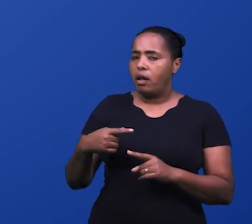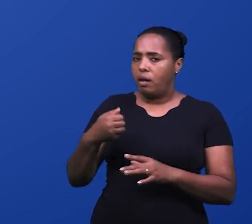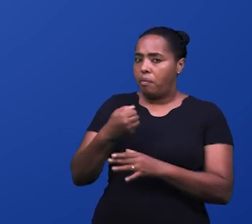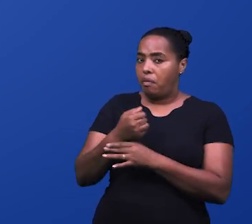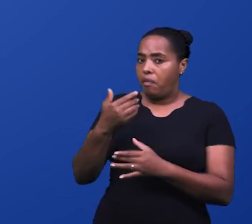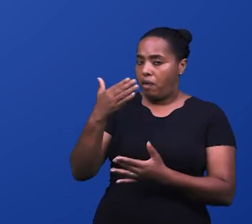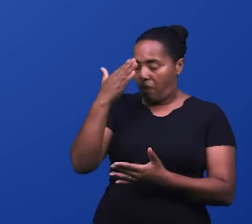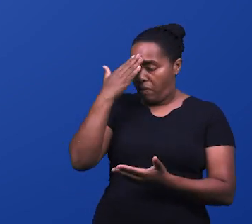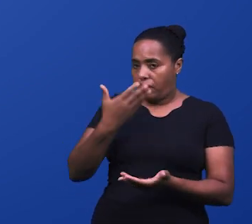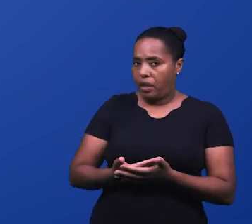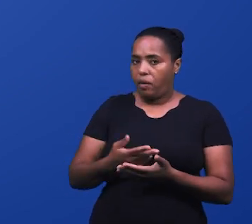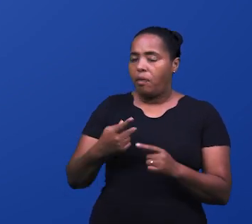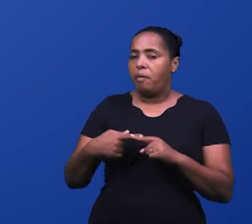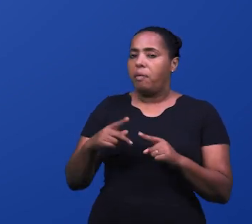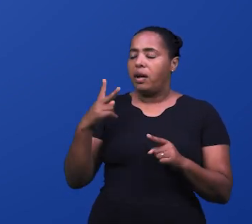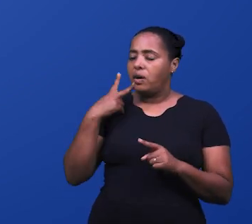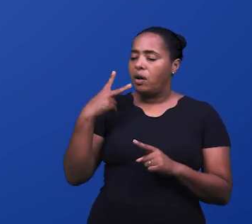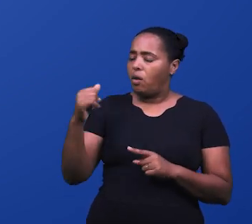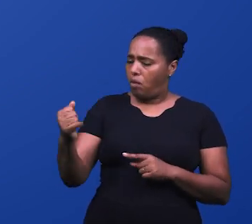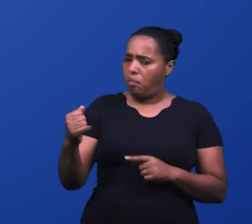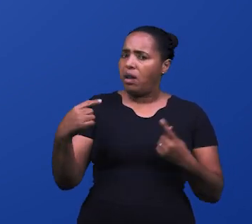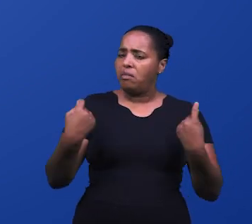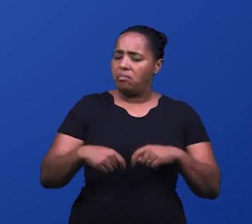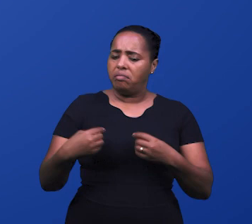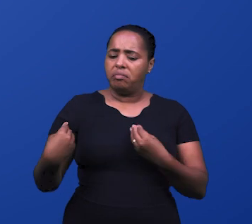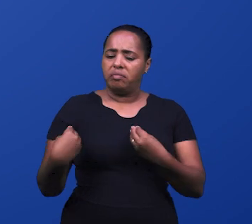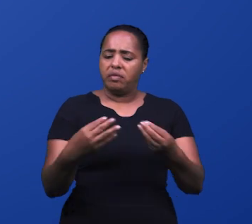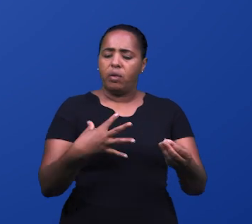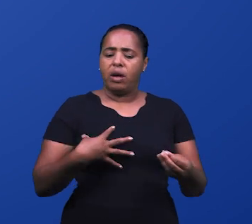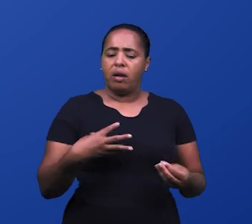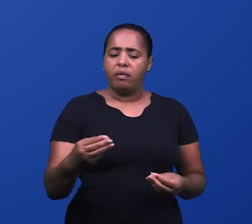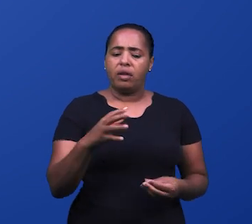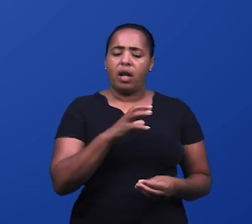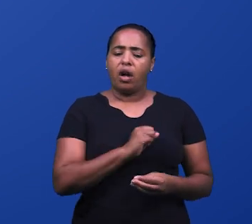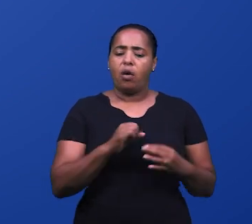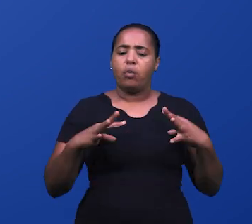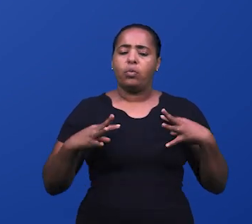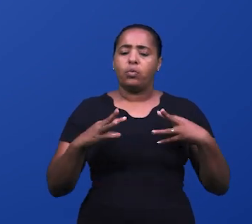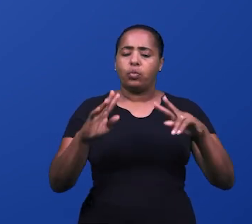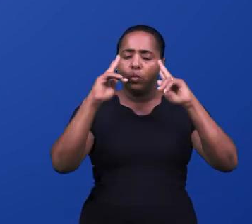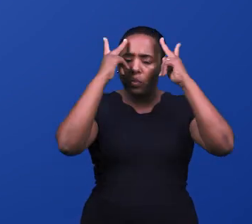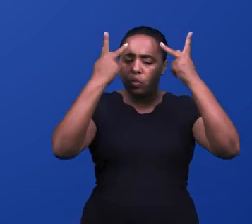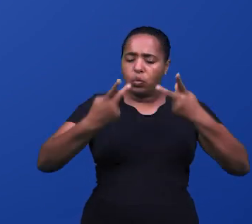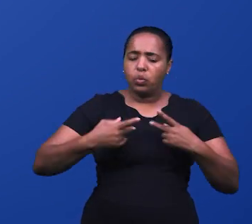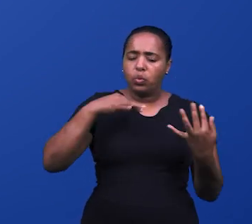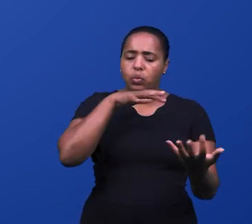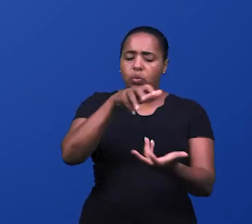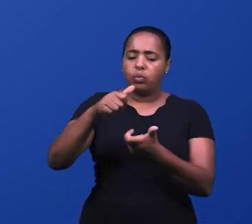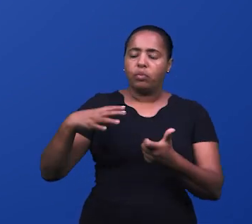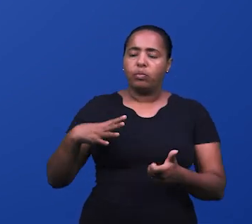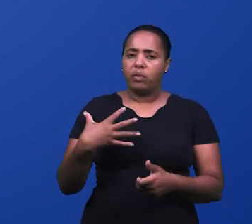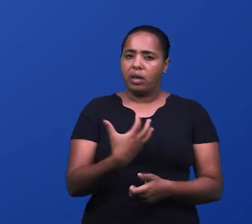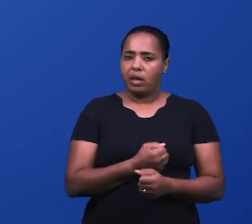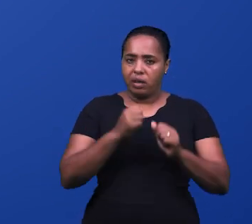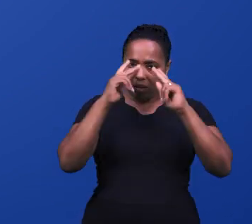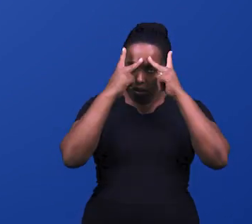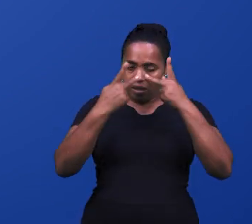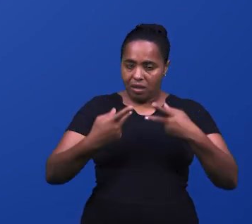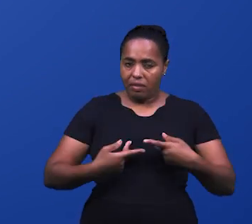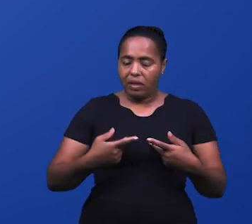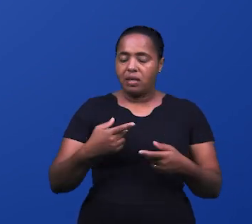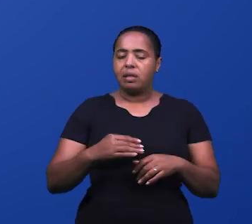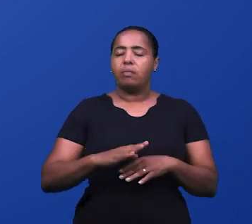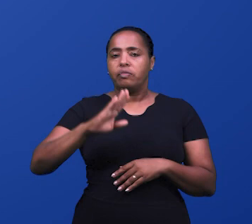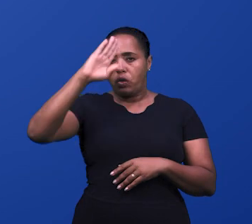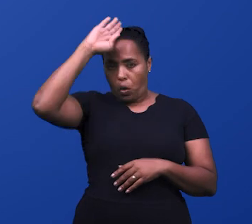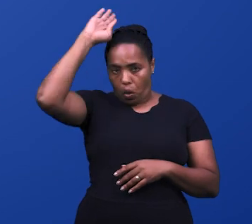ao Pai aprove entregar o seu filho, por amor a toda a humanidade, para a salvação do homem. Nós vemos em